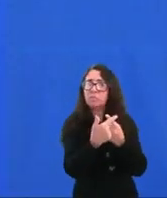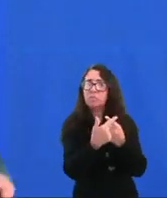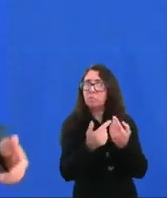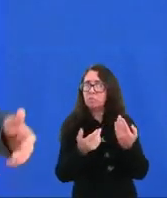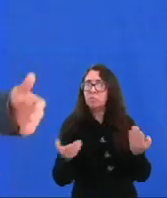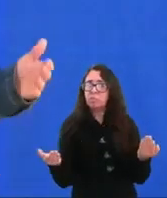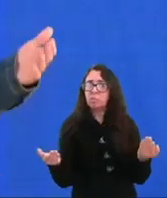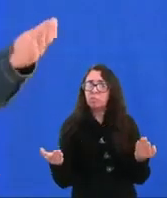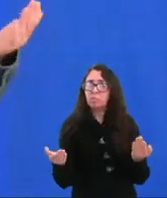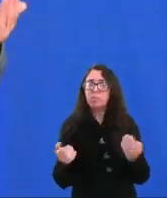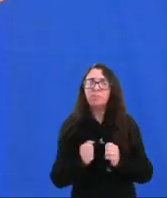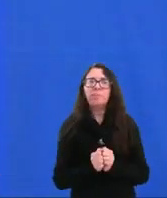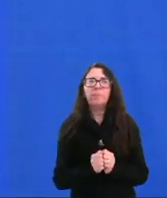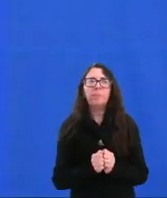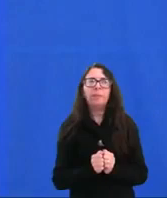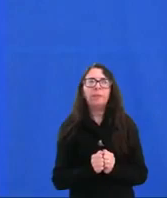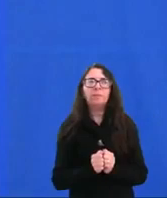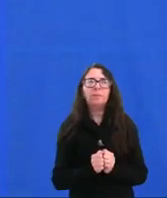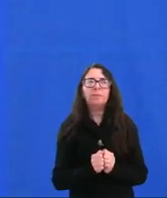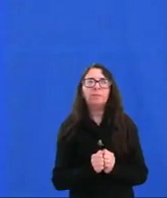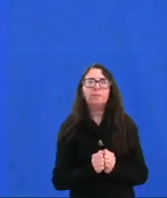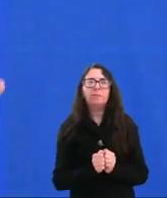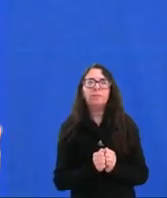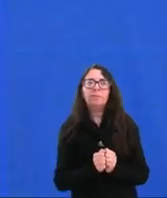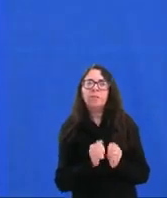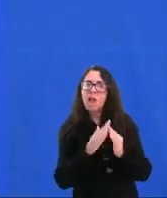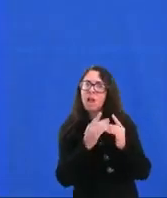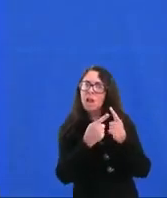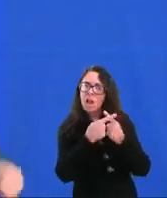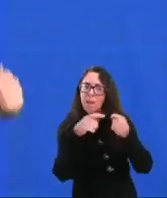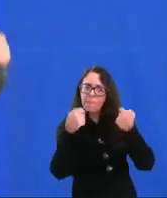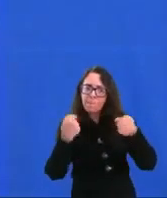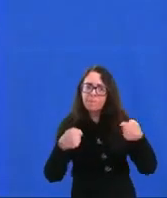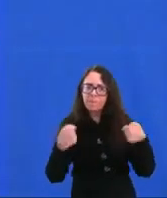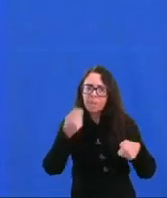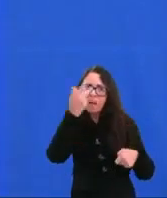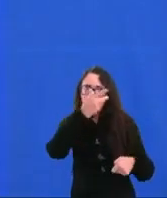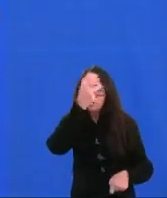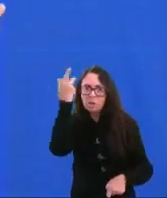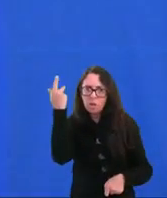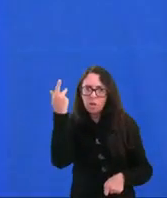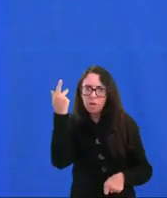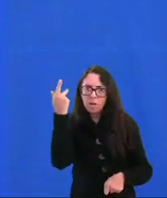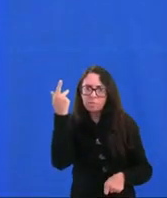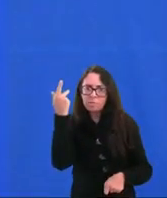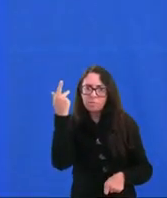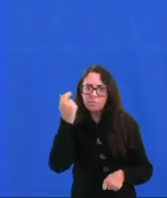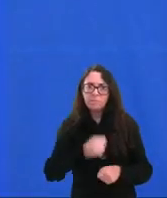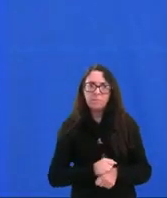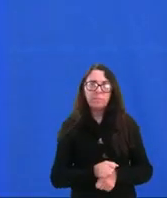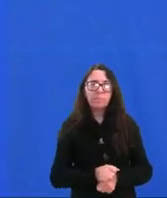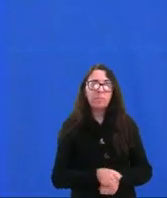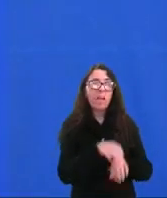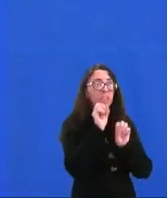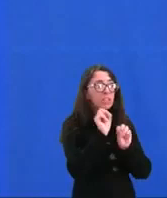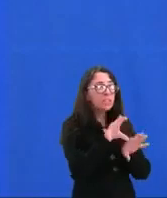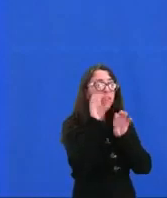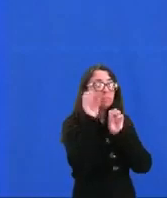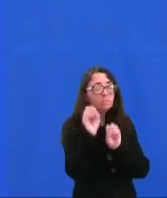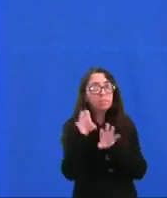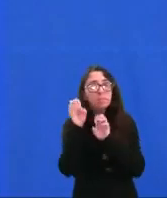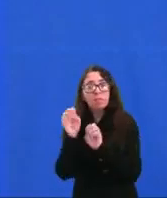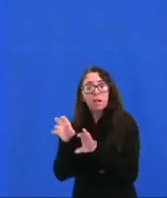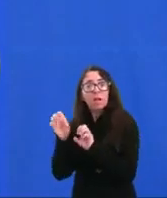Quando nós pensamos assim, nós estamos tendo uma atitude de uma igreja centrada no